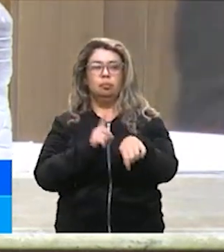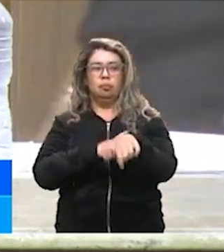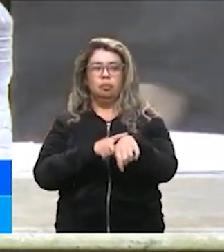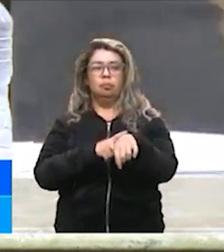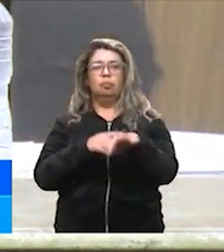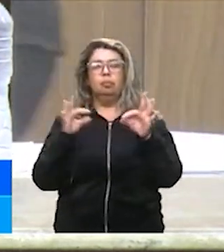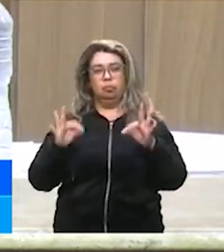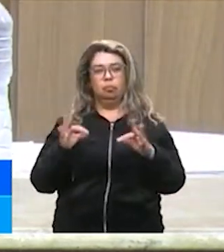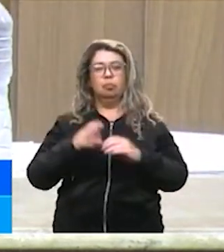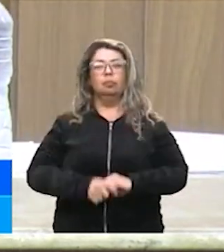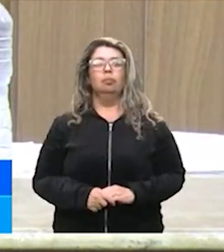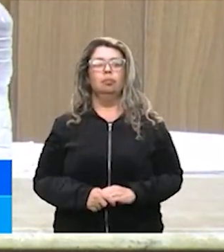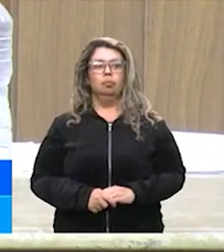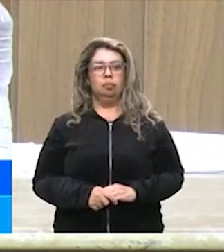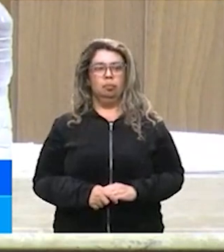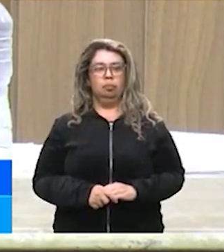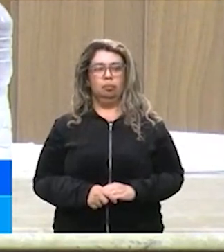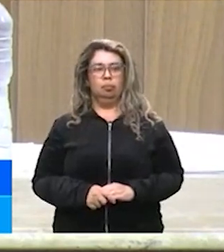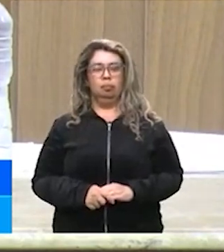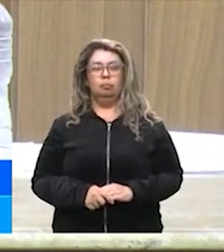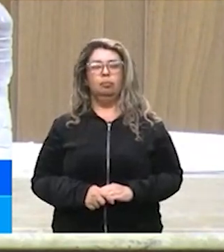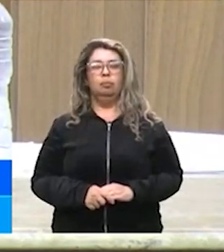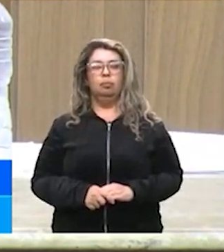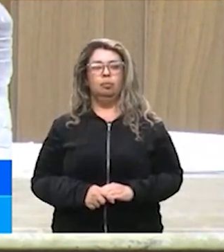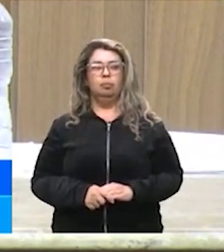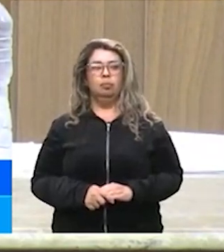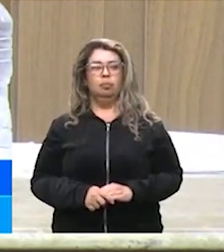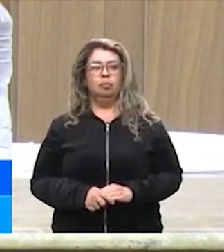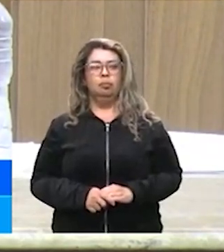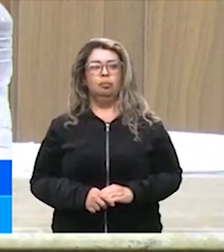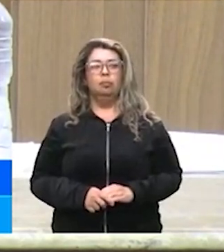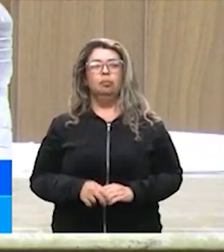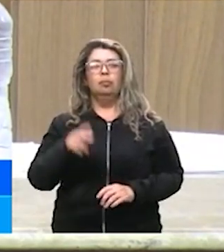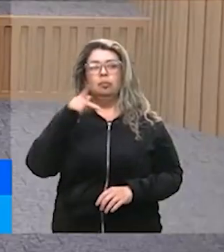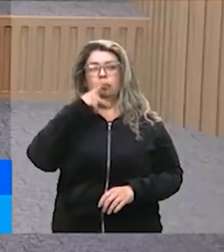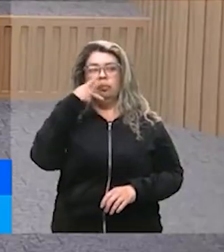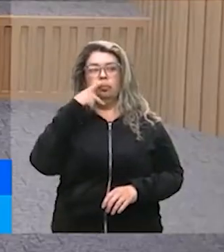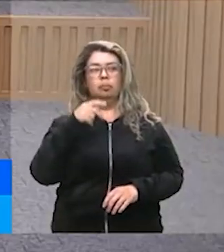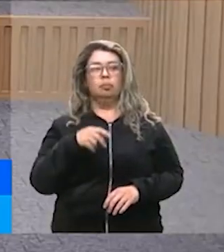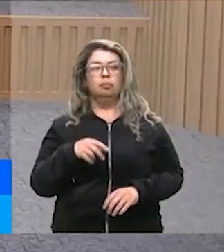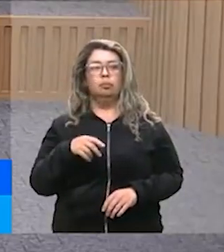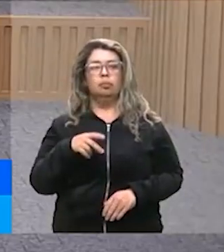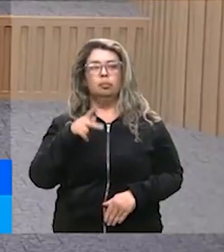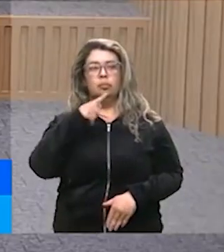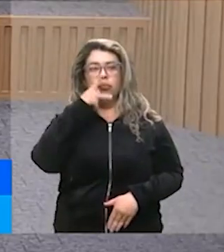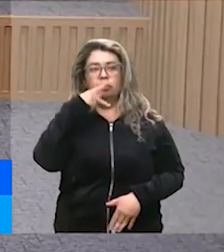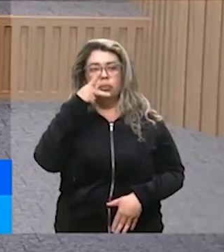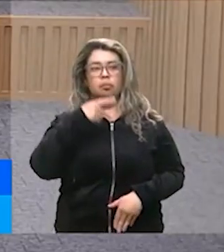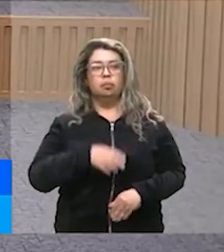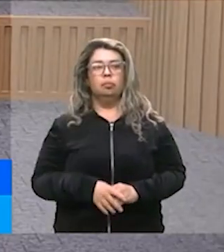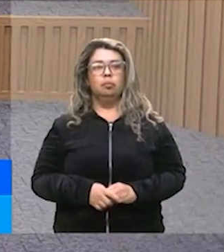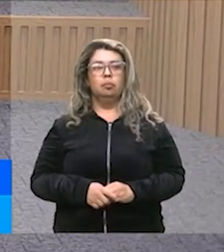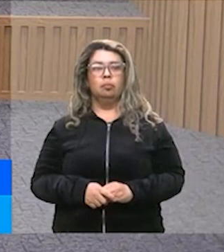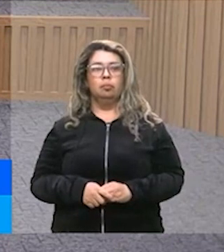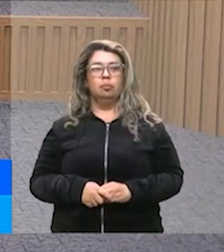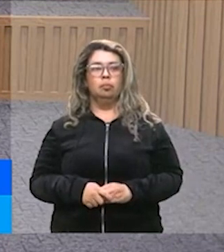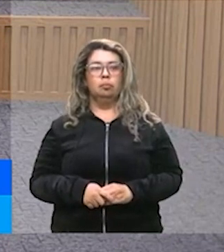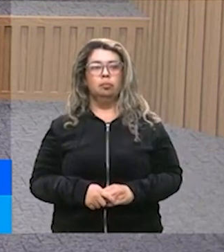hábil perfeito Presidente só gostaria de deixar registrado que a gente está tratando aqui de